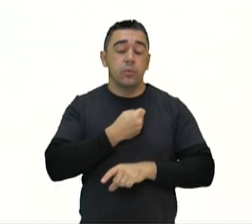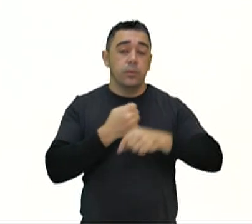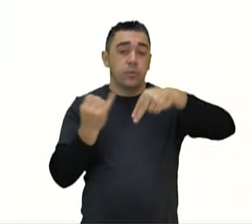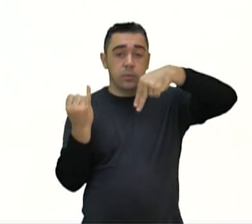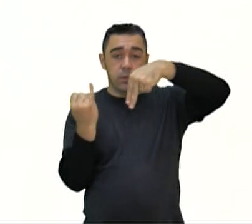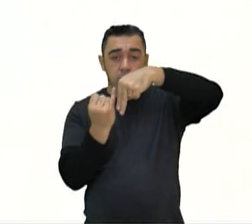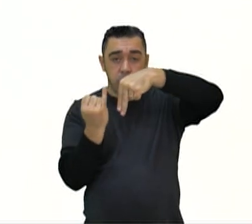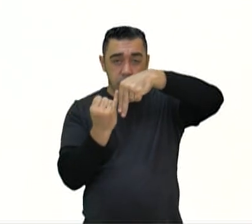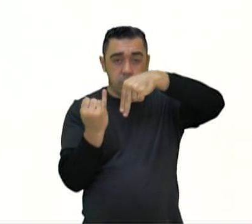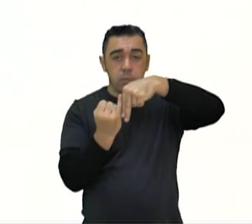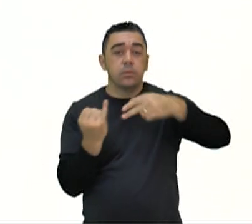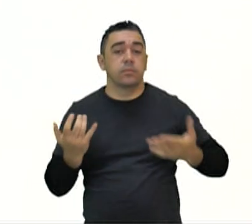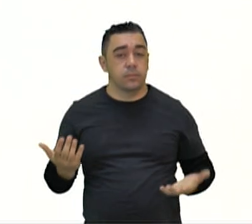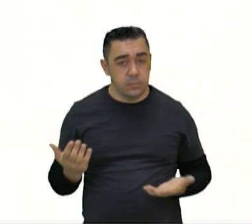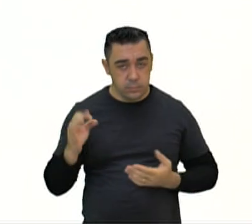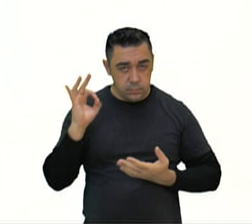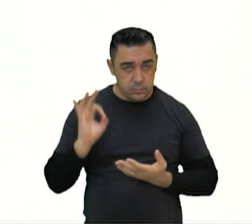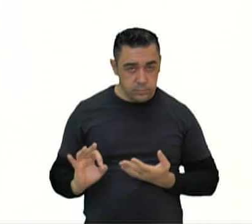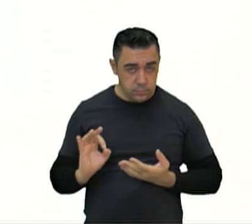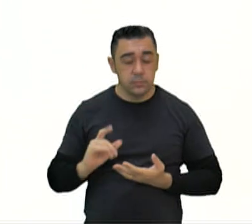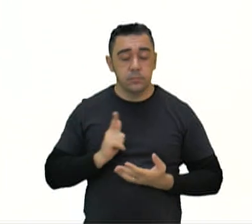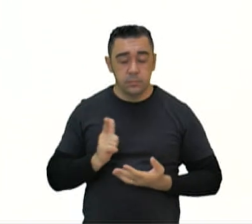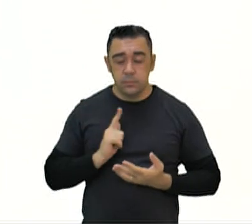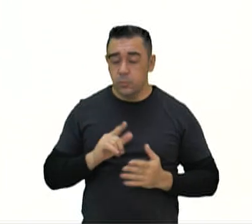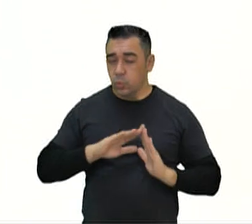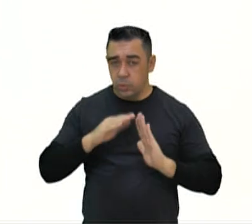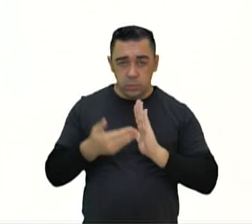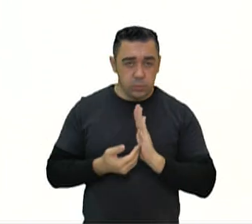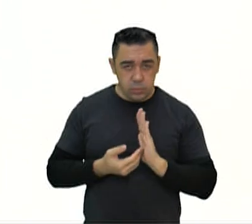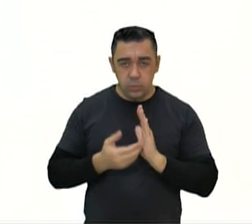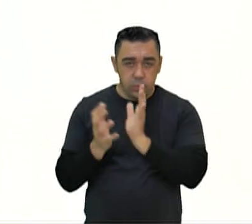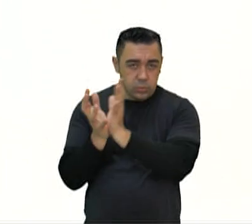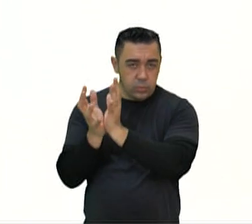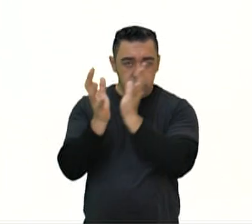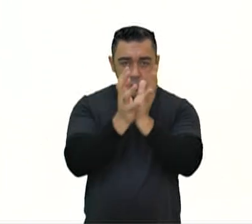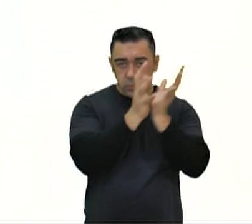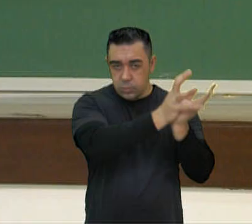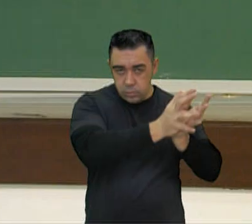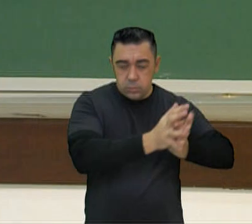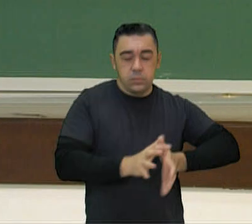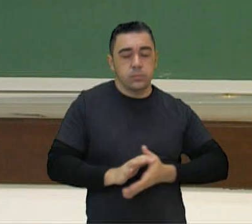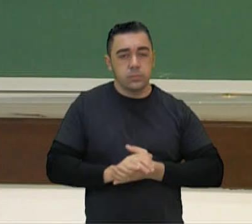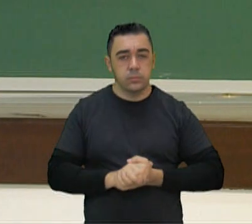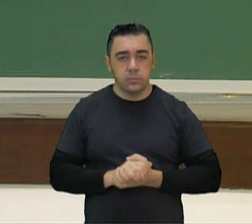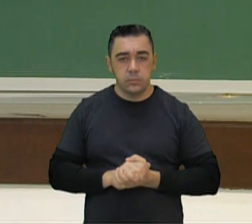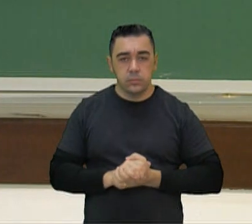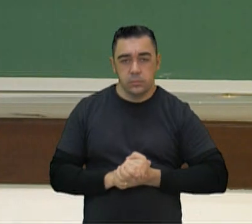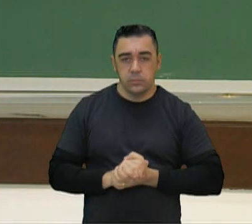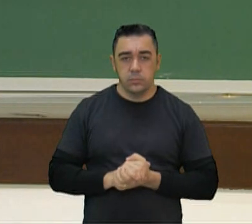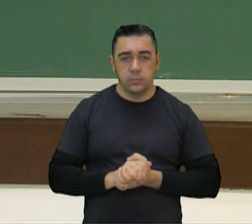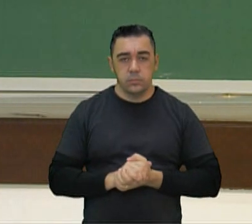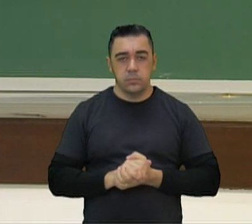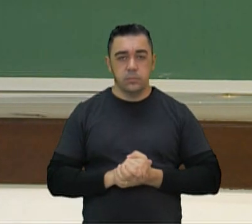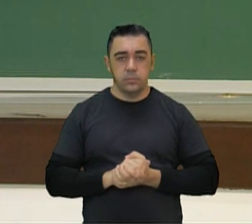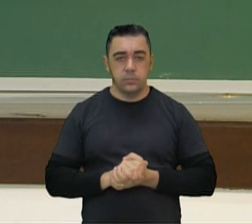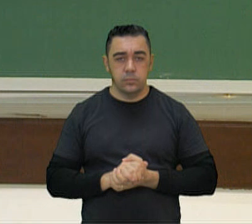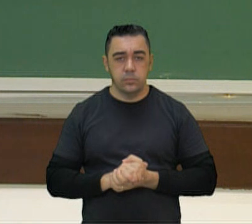os números racionais vai abranger todo esse conjunto aqui, todos eles.